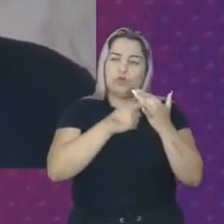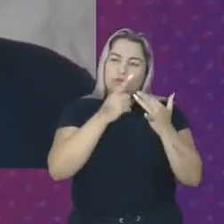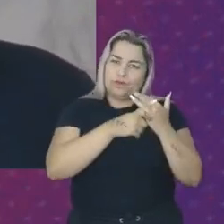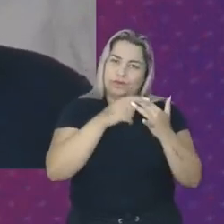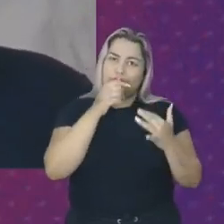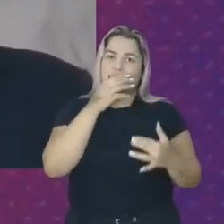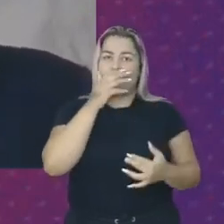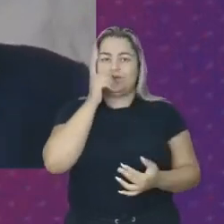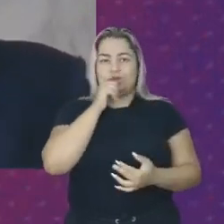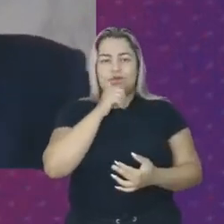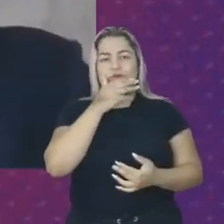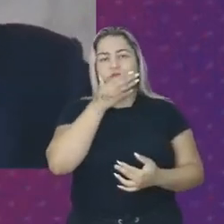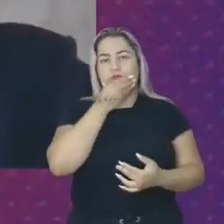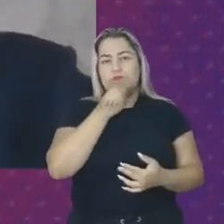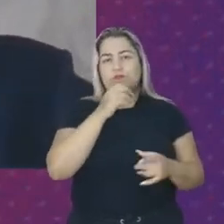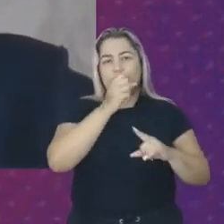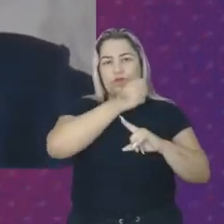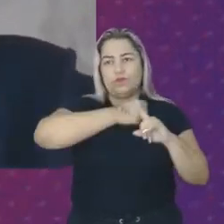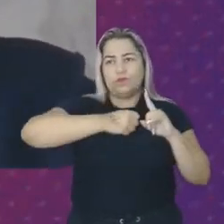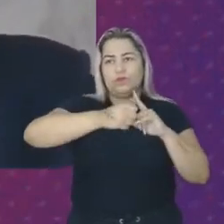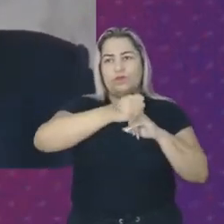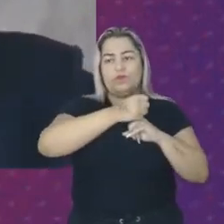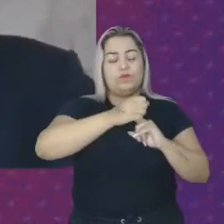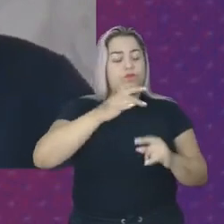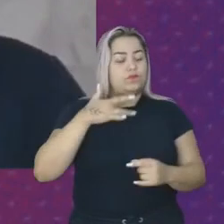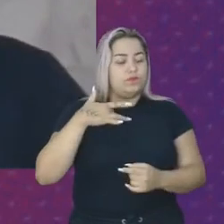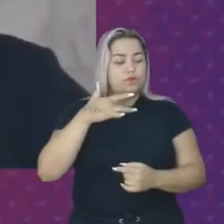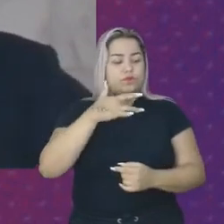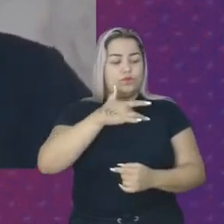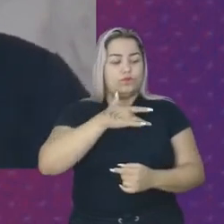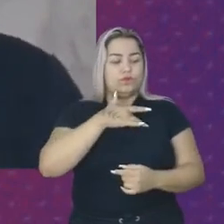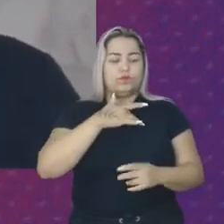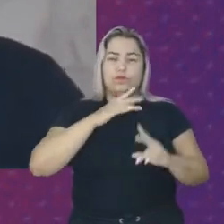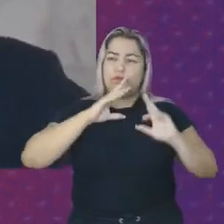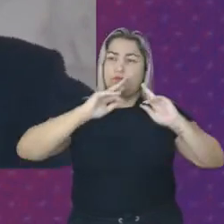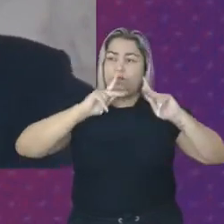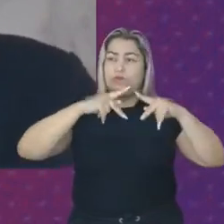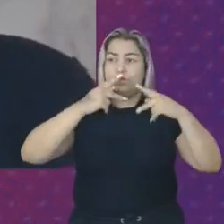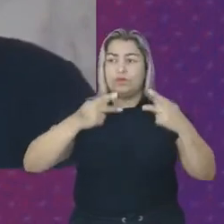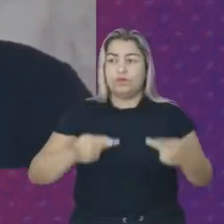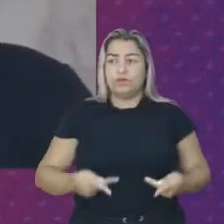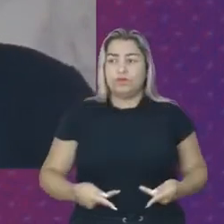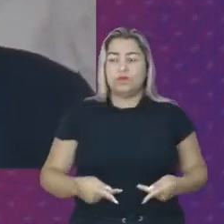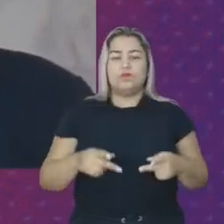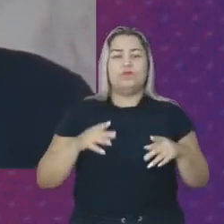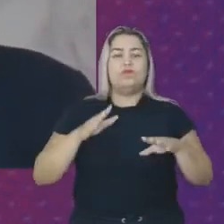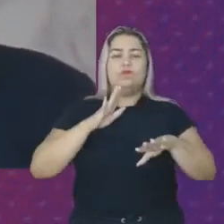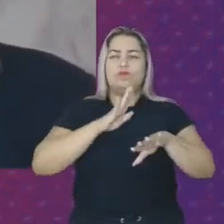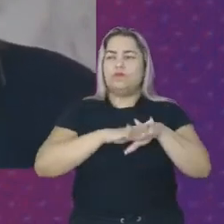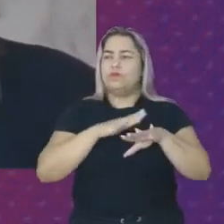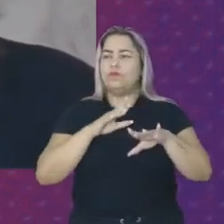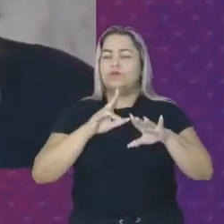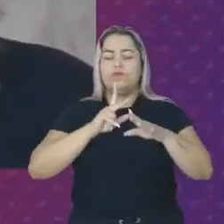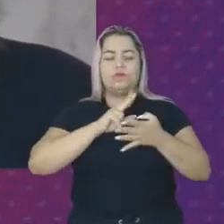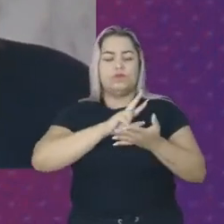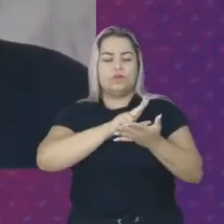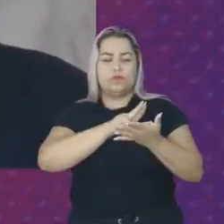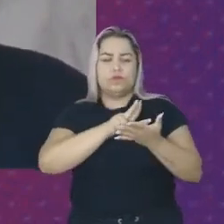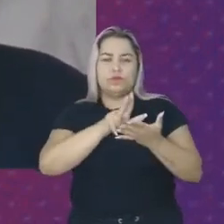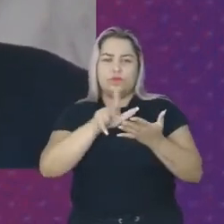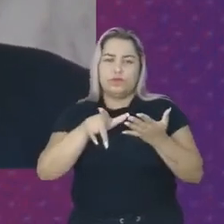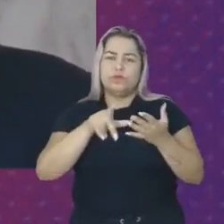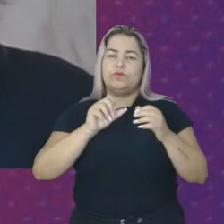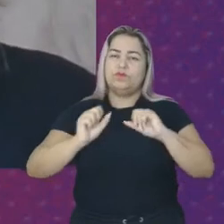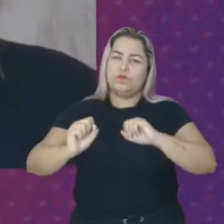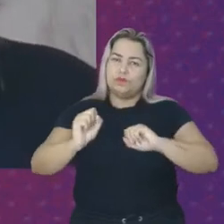numa sociedade mais saudável, mais humanizada, mais plural, onde as diversidades